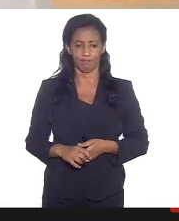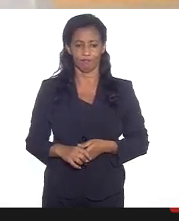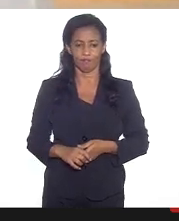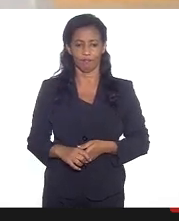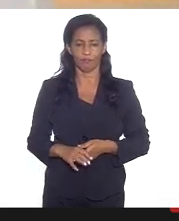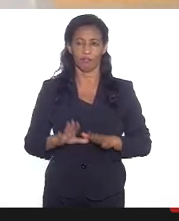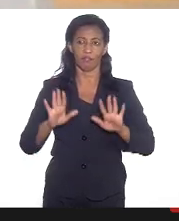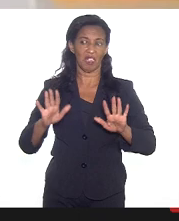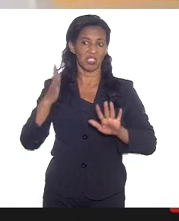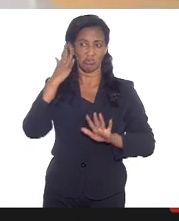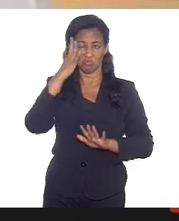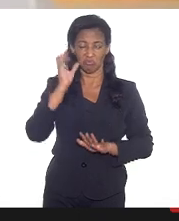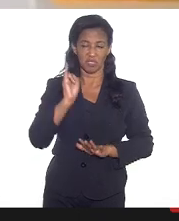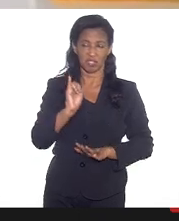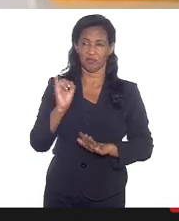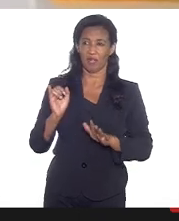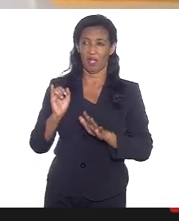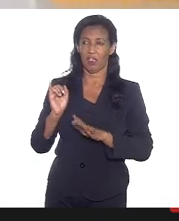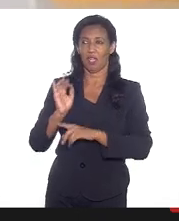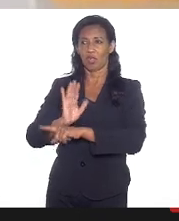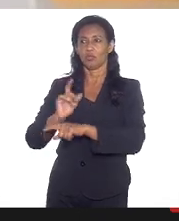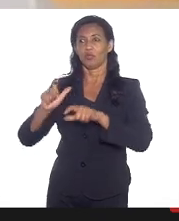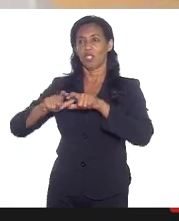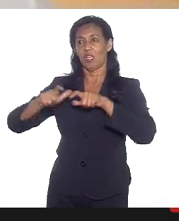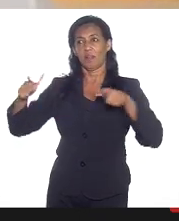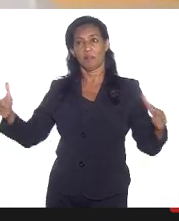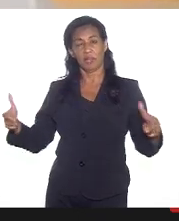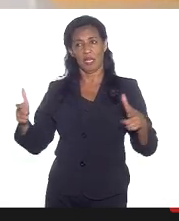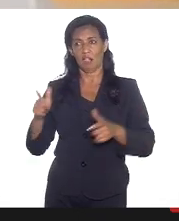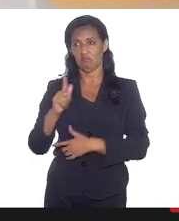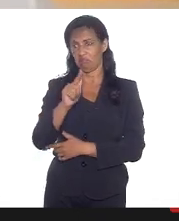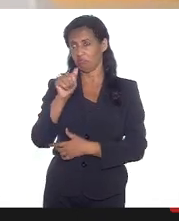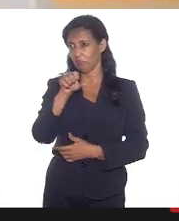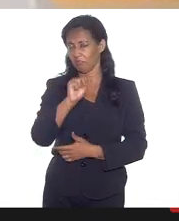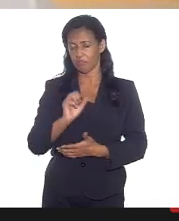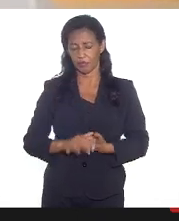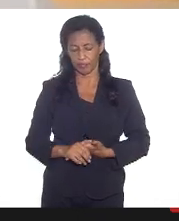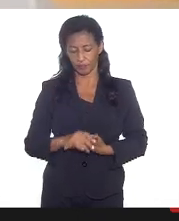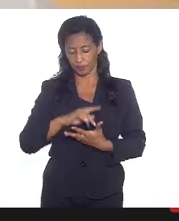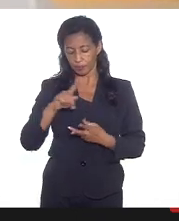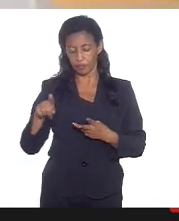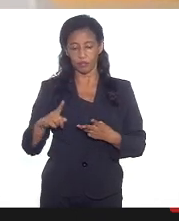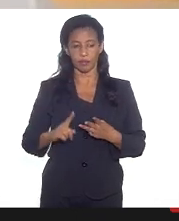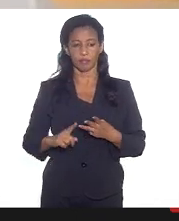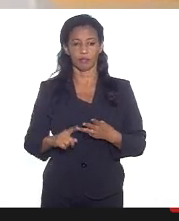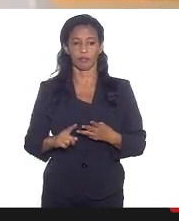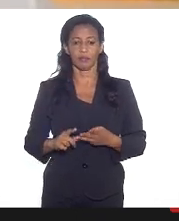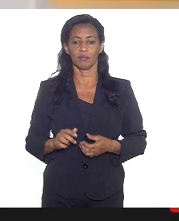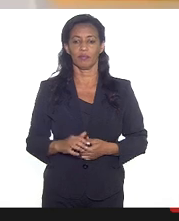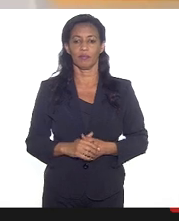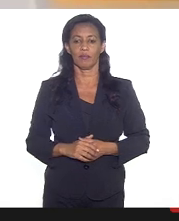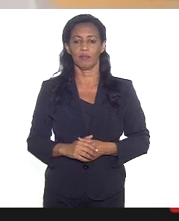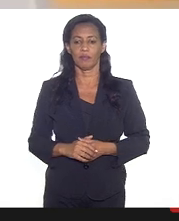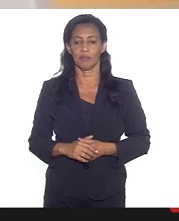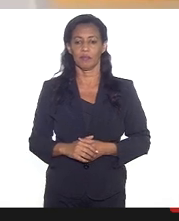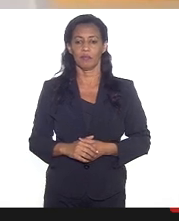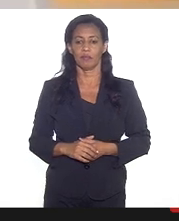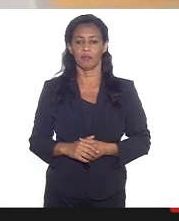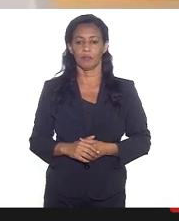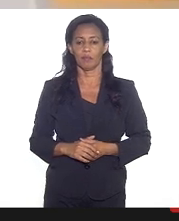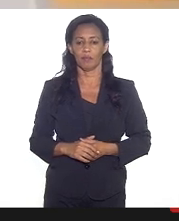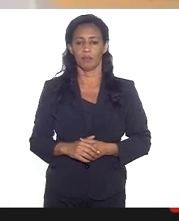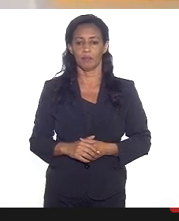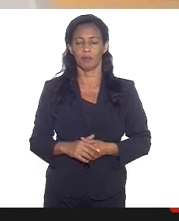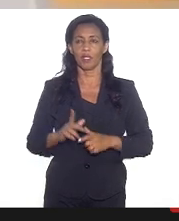mas não sei se isso vai ajudar a ampliar o mercado consumidor de gás. No terceiro ponto, que